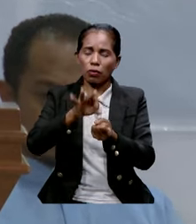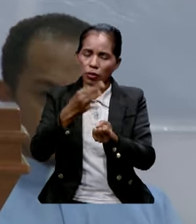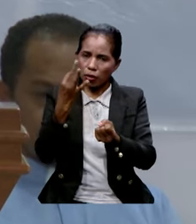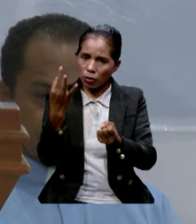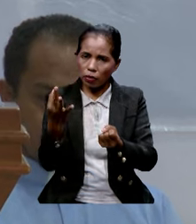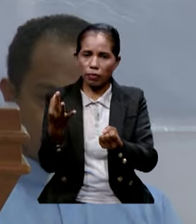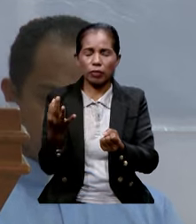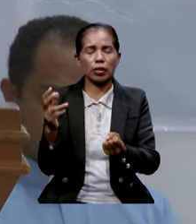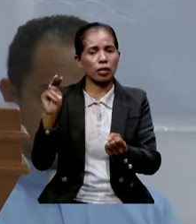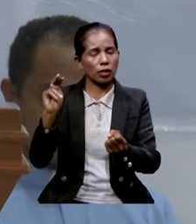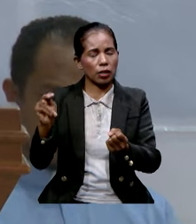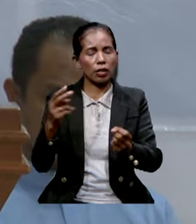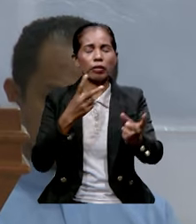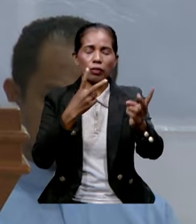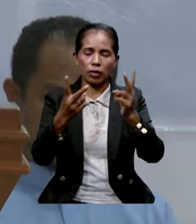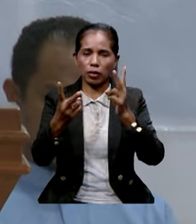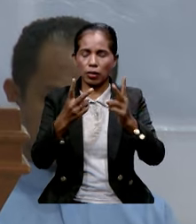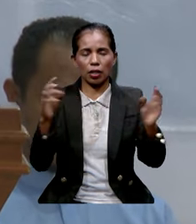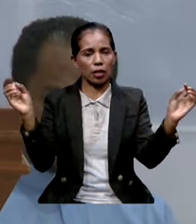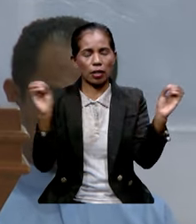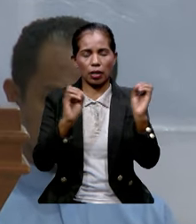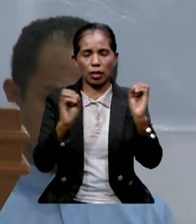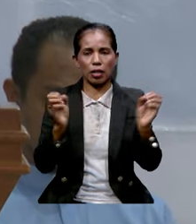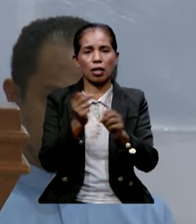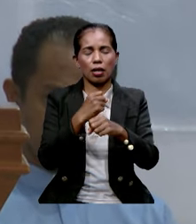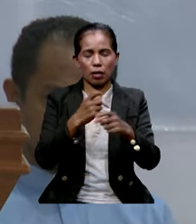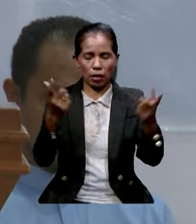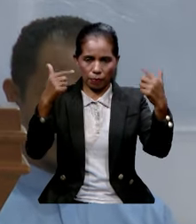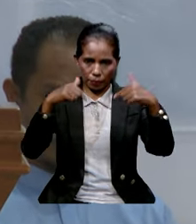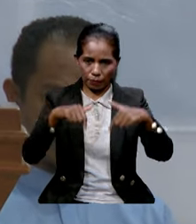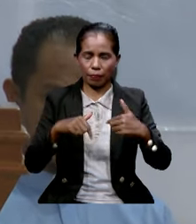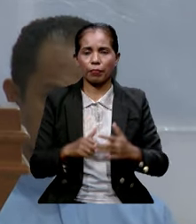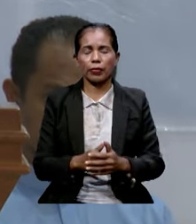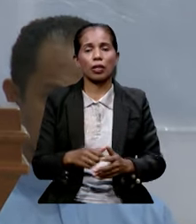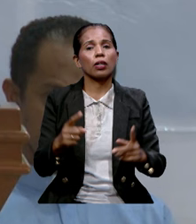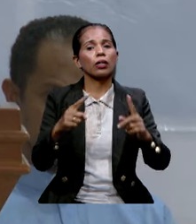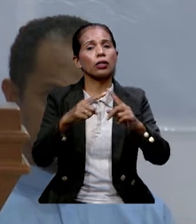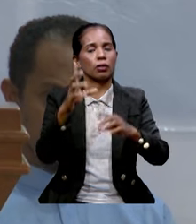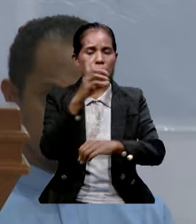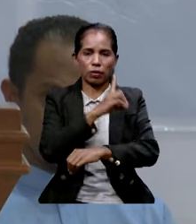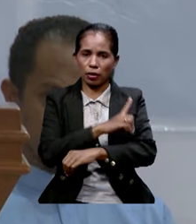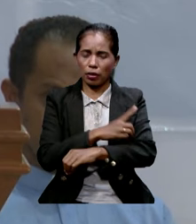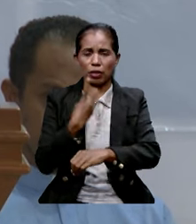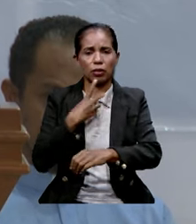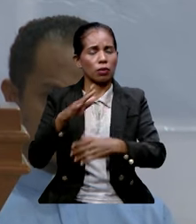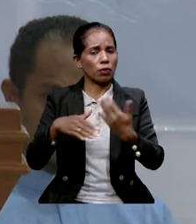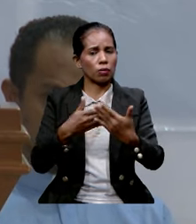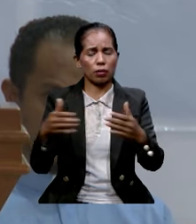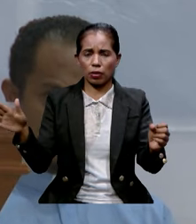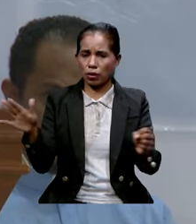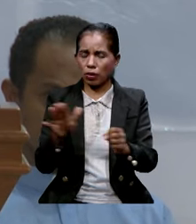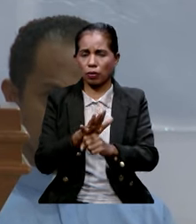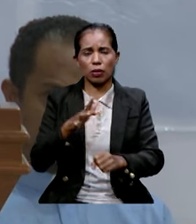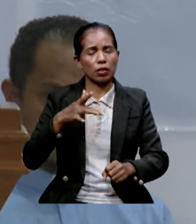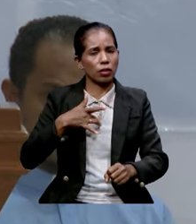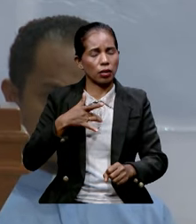nian mak visita ne la consegue realiza. No ohin ita hotu nakonu hau